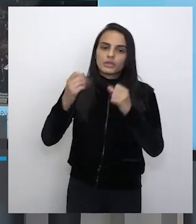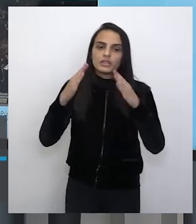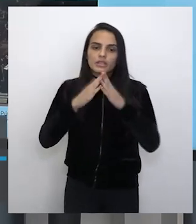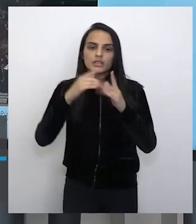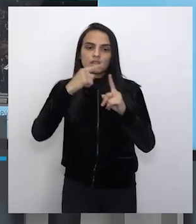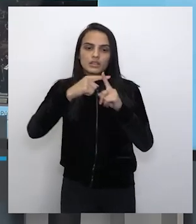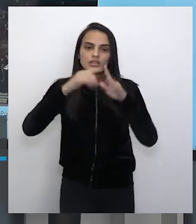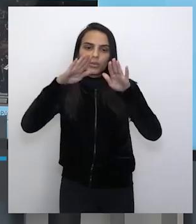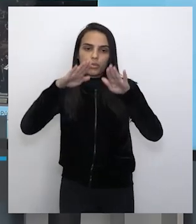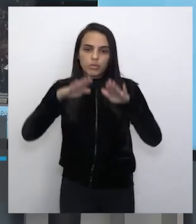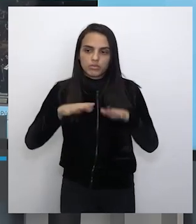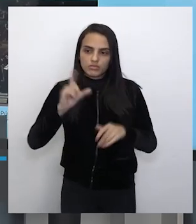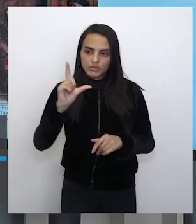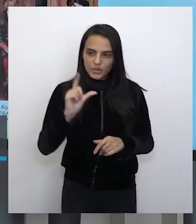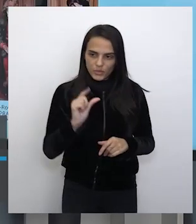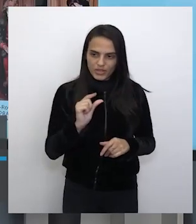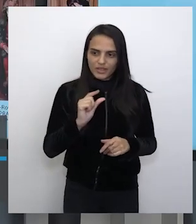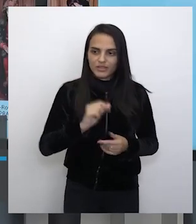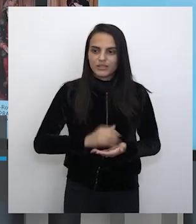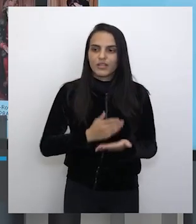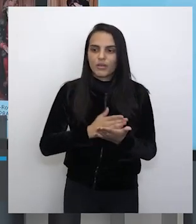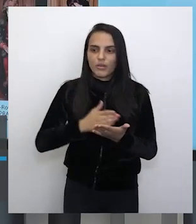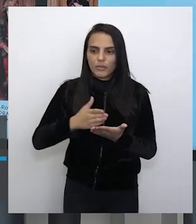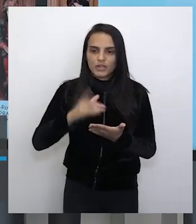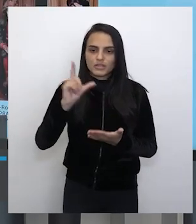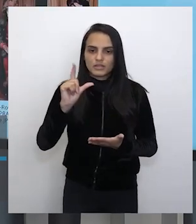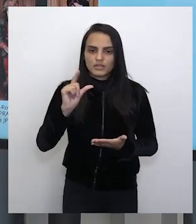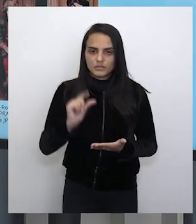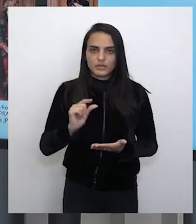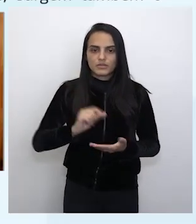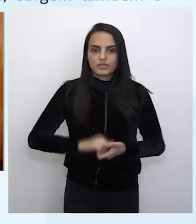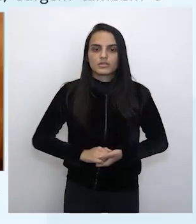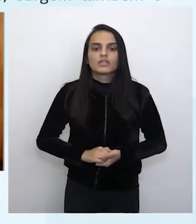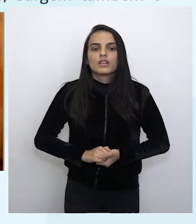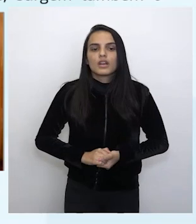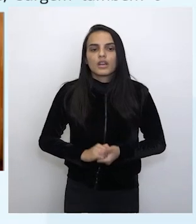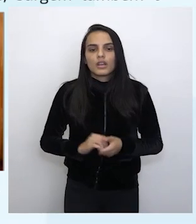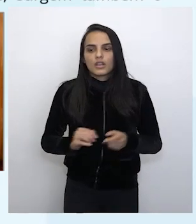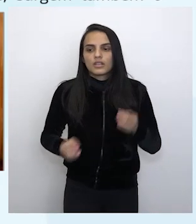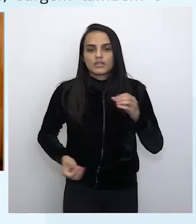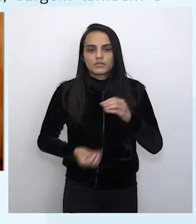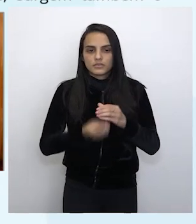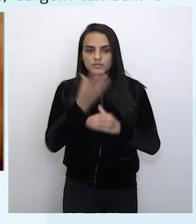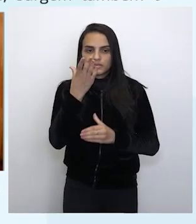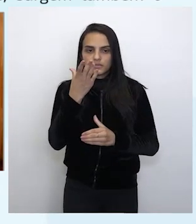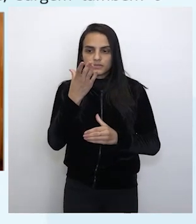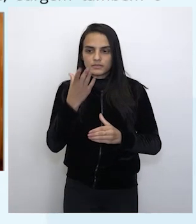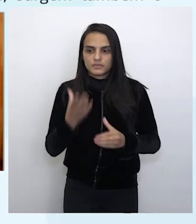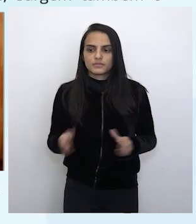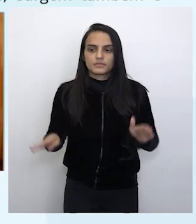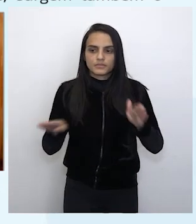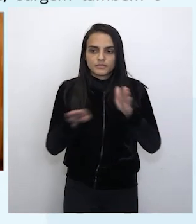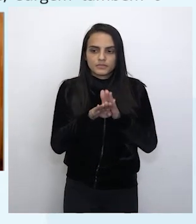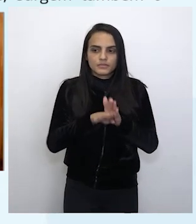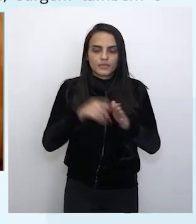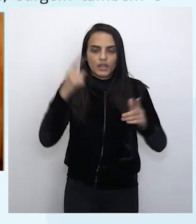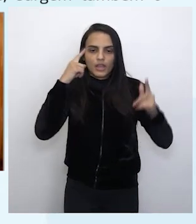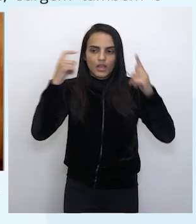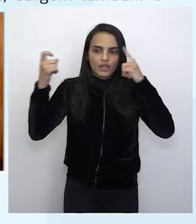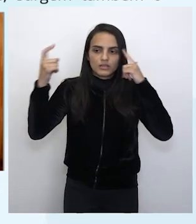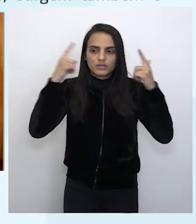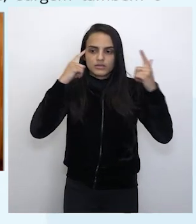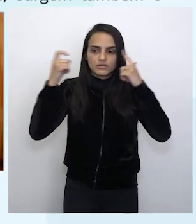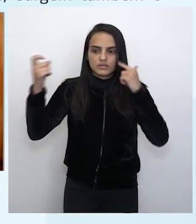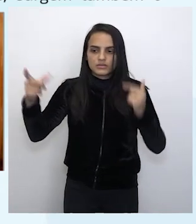mais ainda, né? E aí a gente vê, né, o Renascimento chega, né, com as ideias iluministas em voga, enfim,